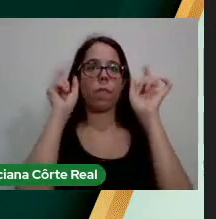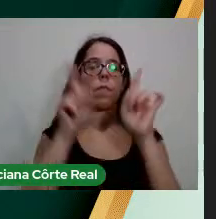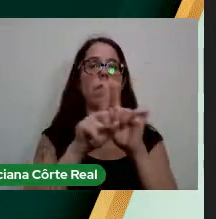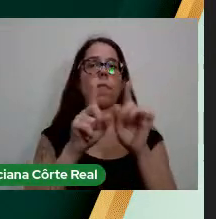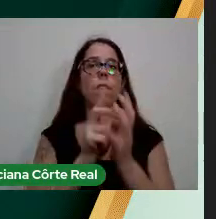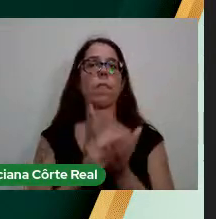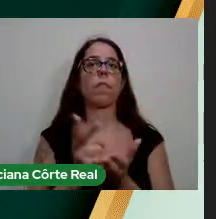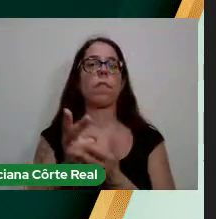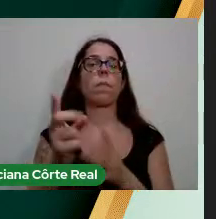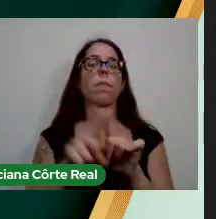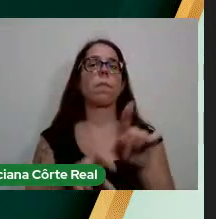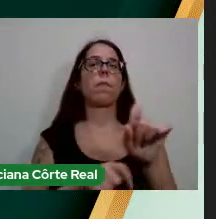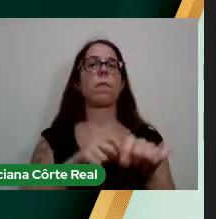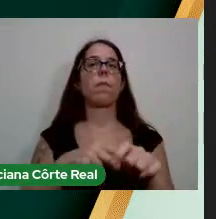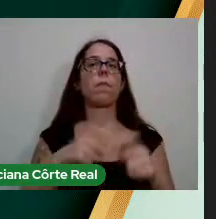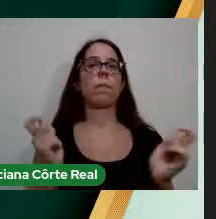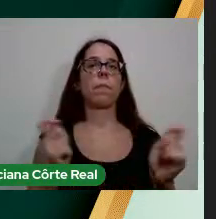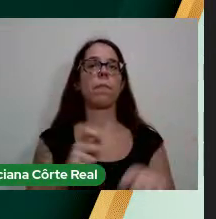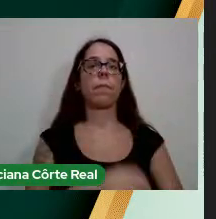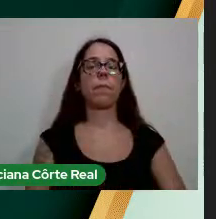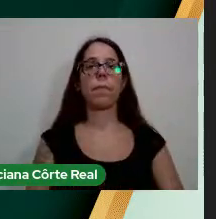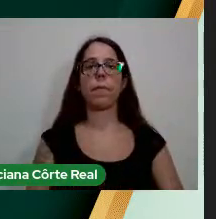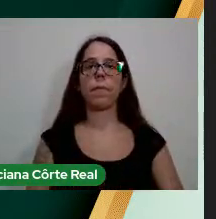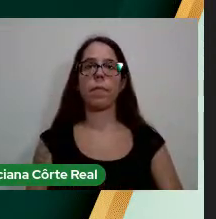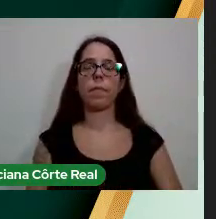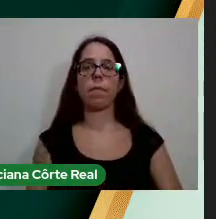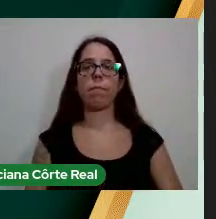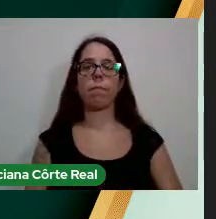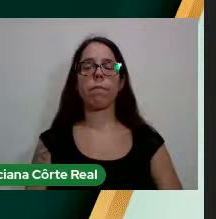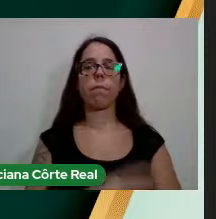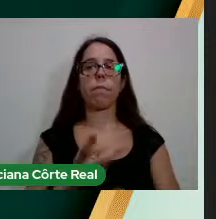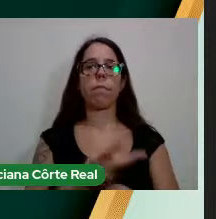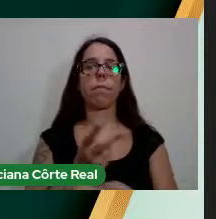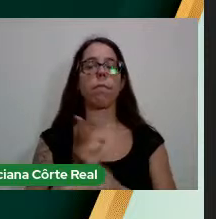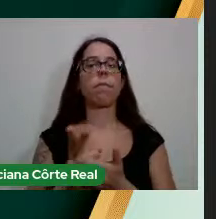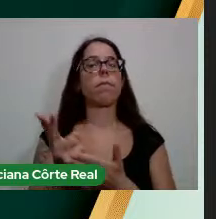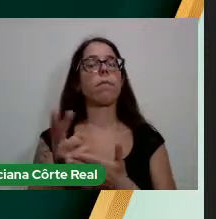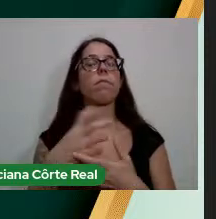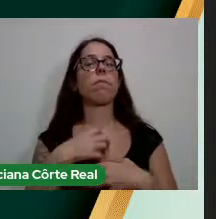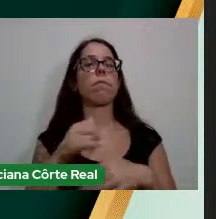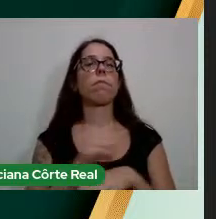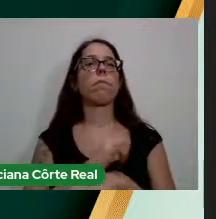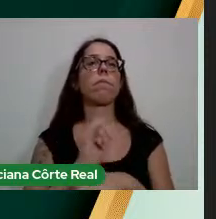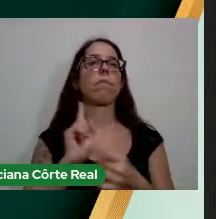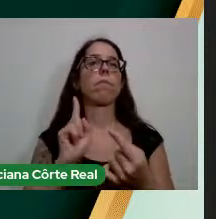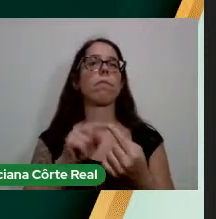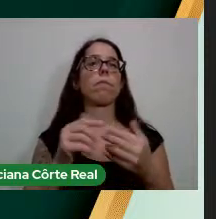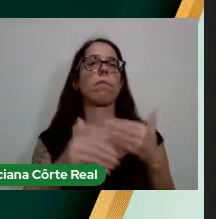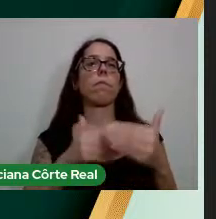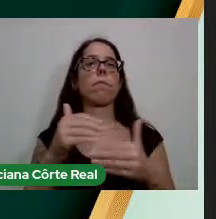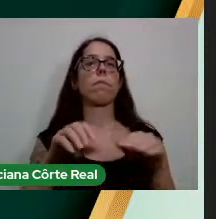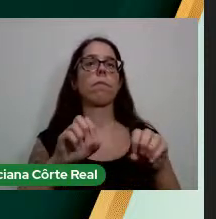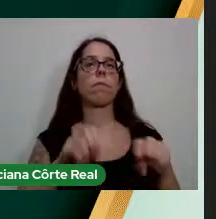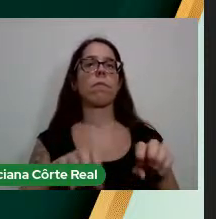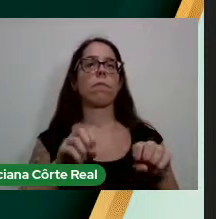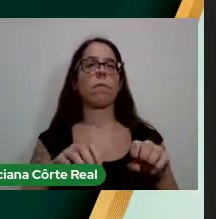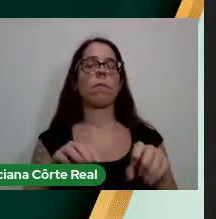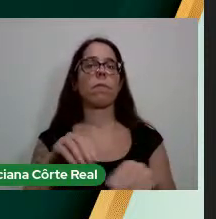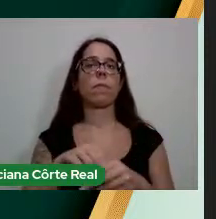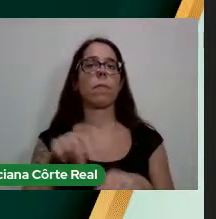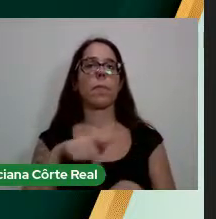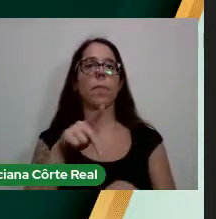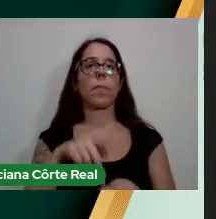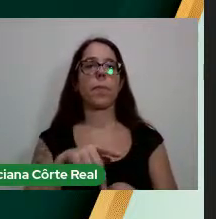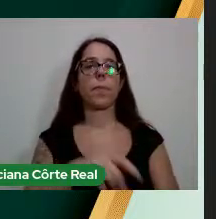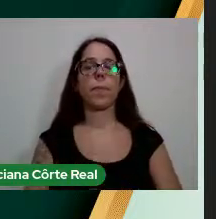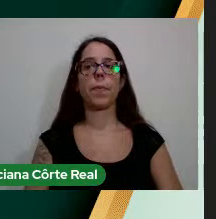perseverança e competência Buscando alternativas para o processo educacional em nosso país